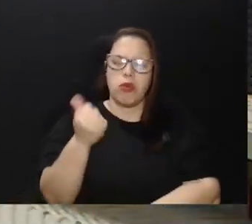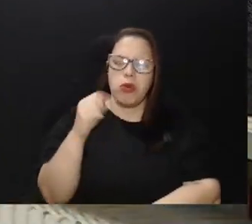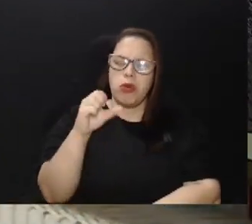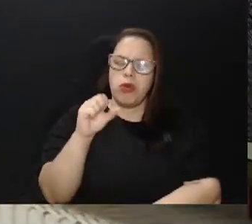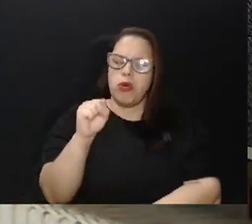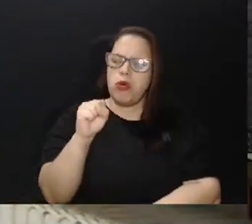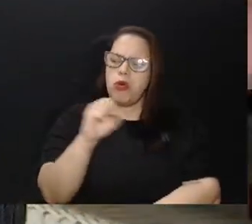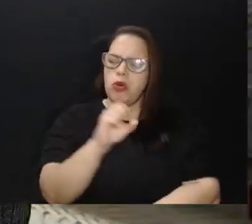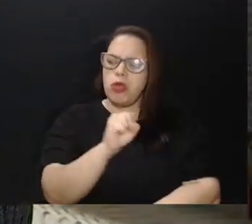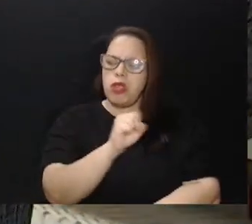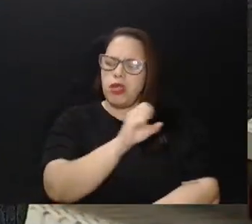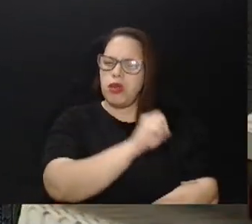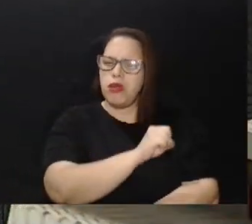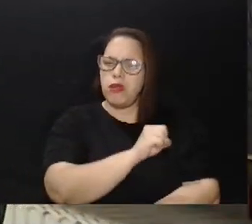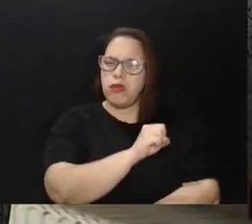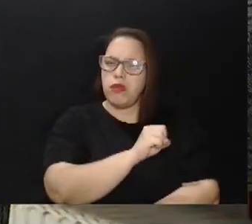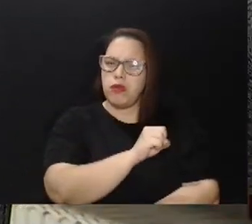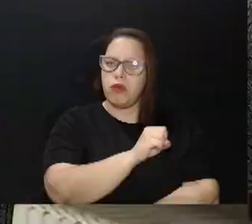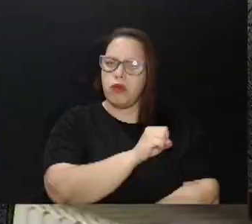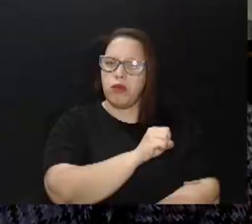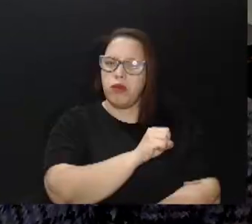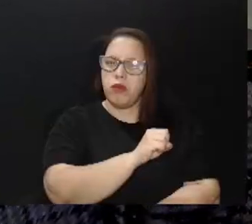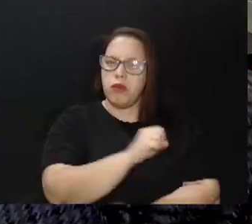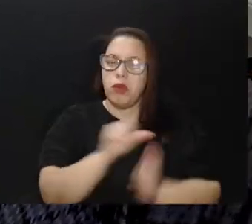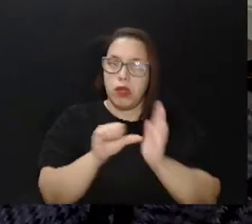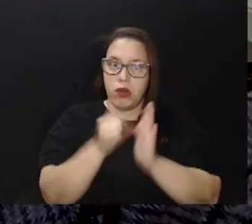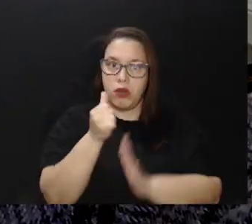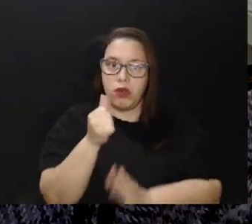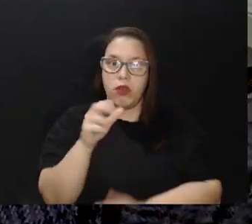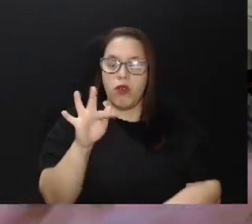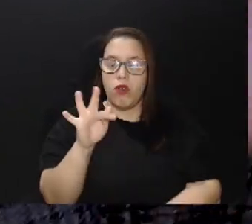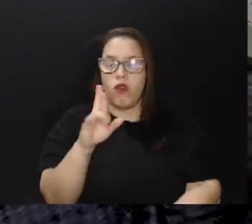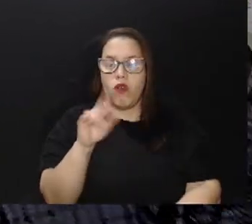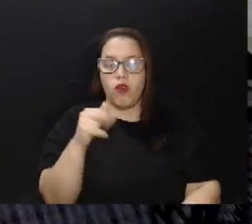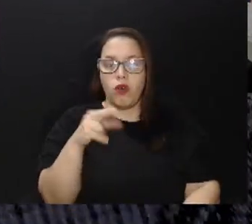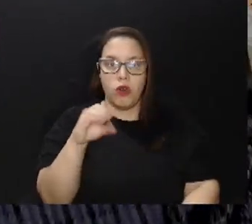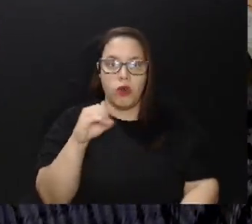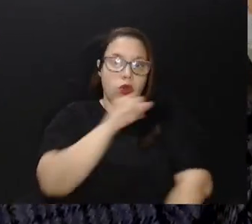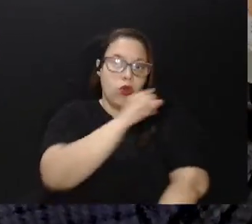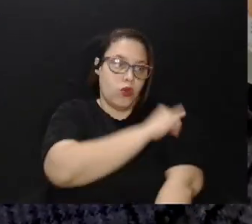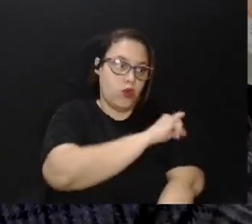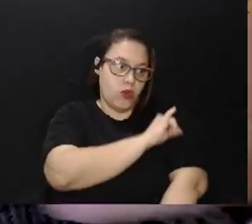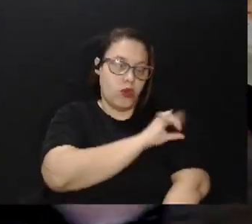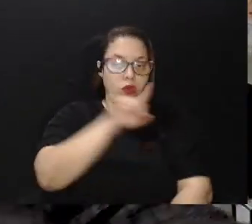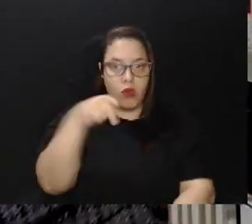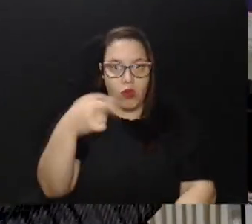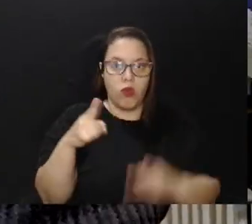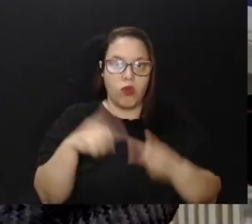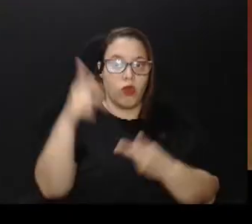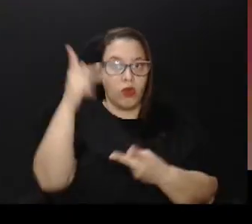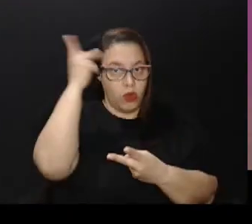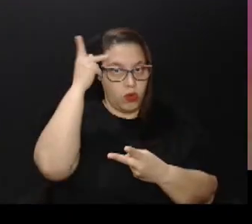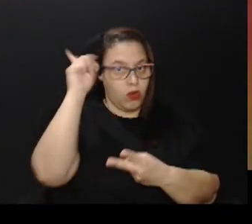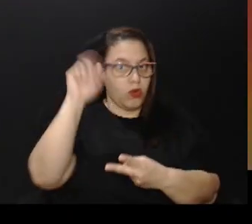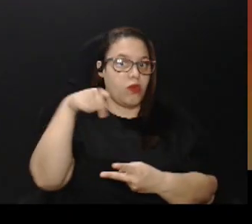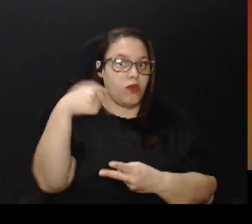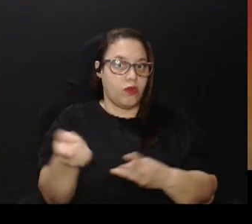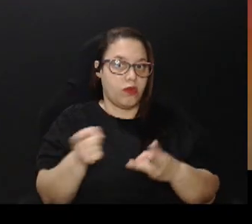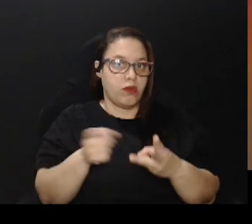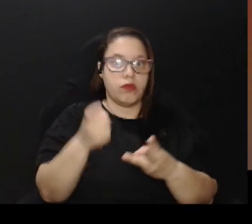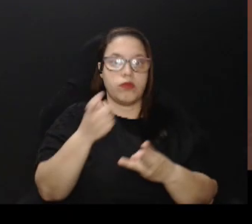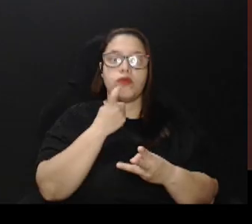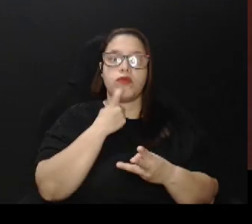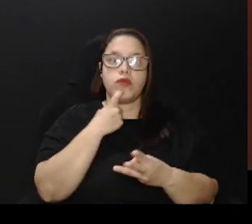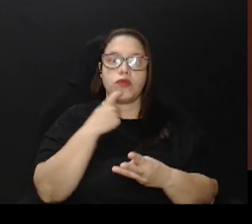lá primeiro vai para Friburgo, no Rio de Janeiro, depois vai para São Paulo, depois vem para Campinas, num terreno